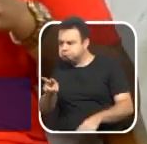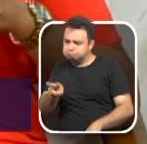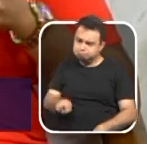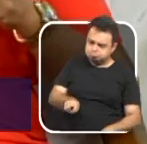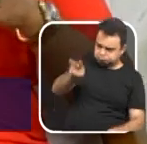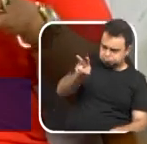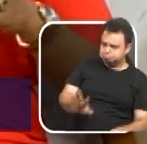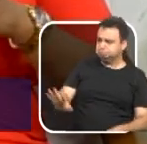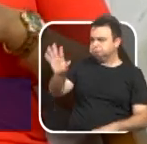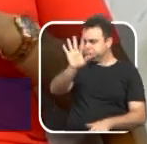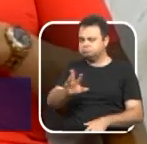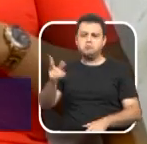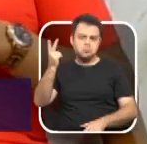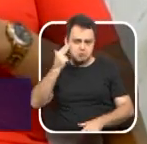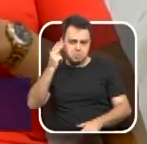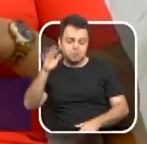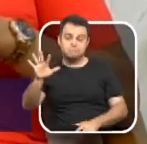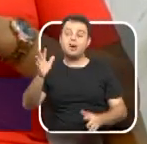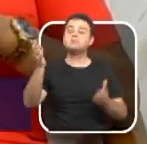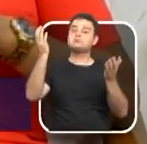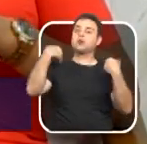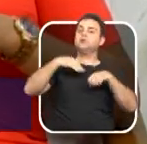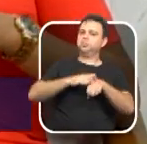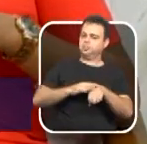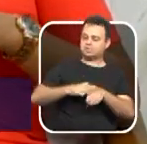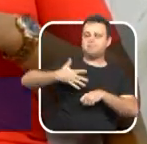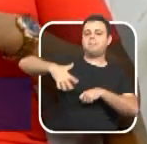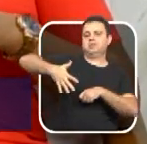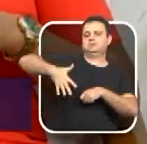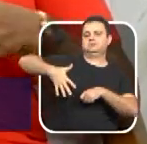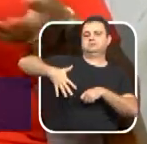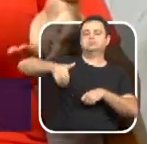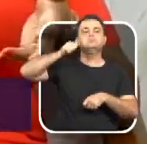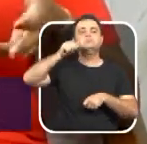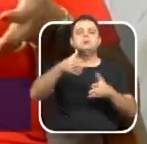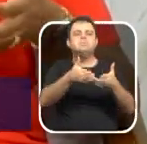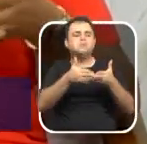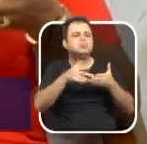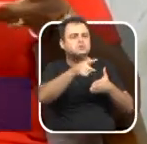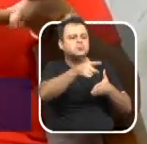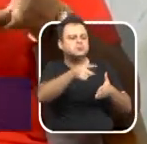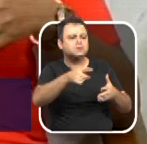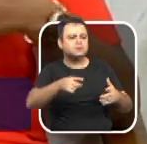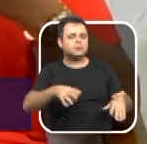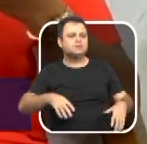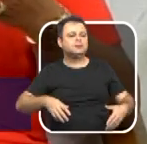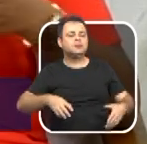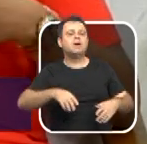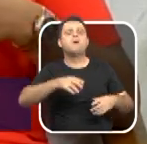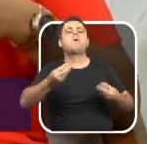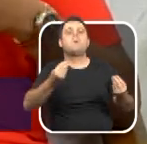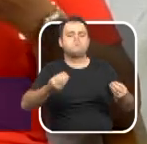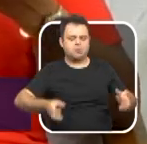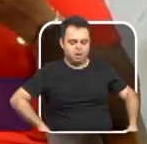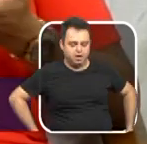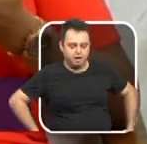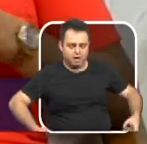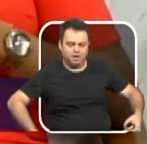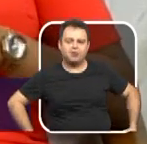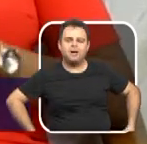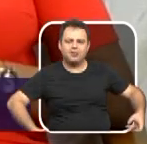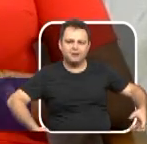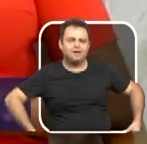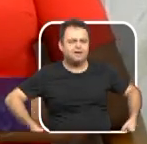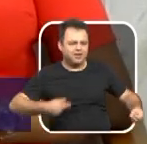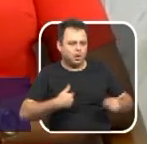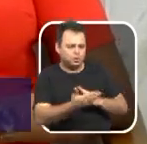elétrica para continuar fazendo as compras. E o atendente, por não conhecer, desinformado, mal orientado,